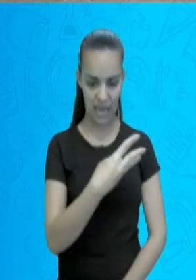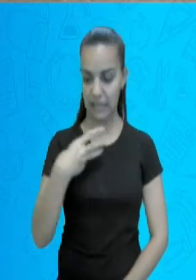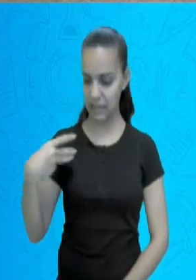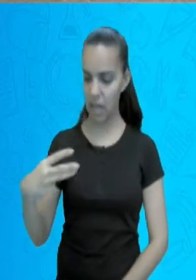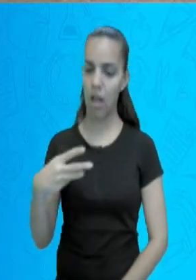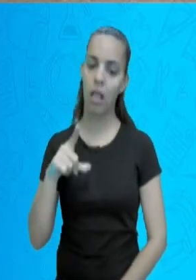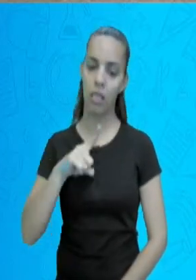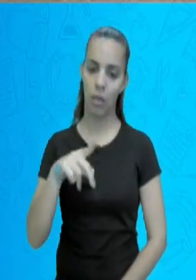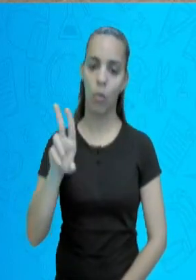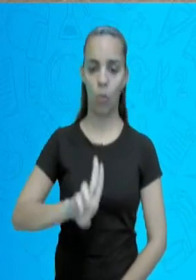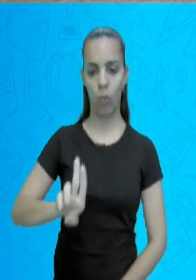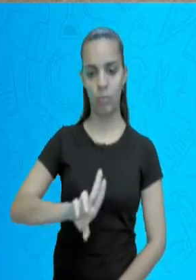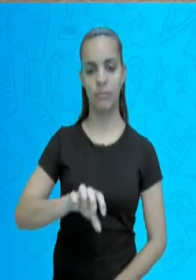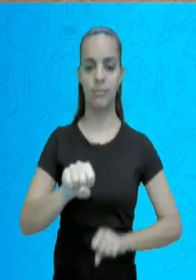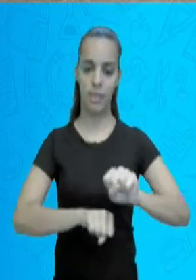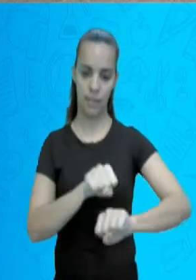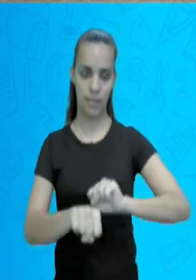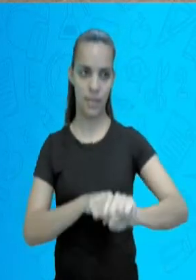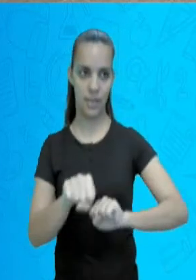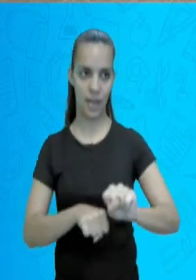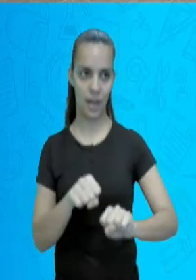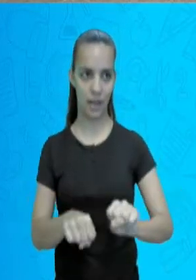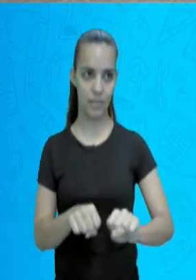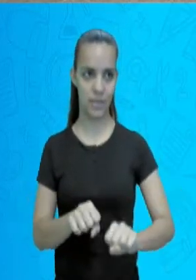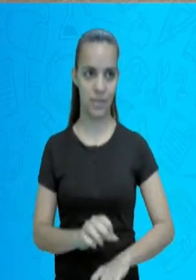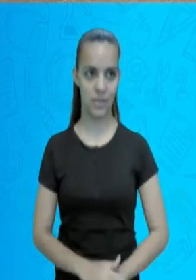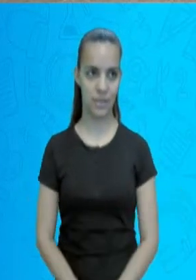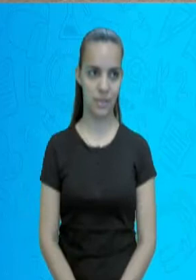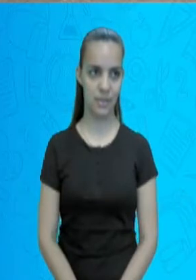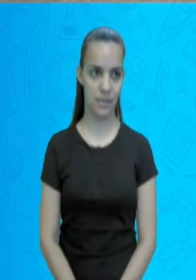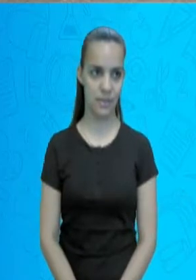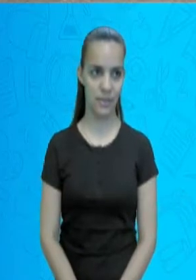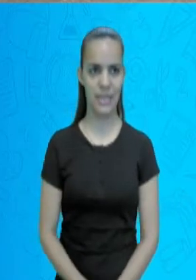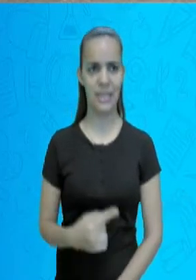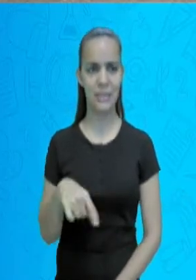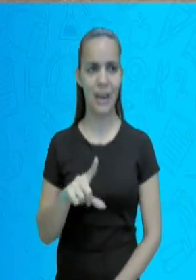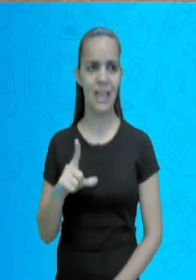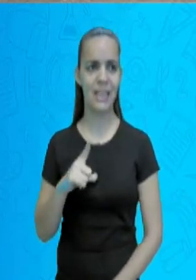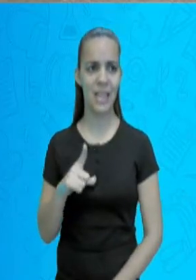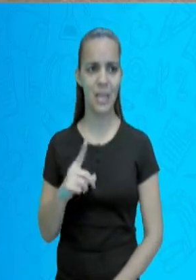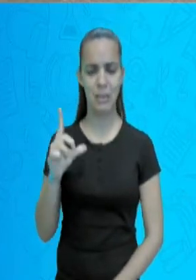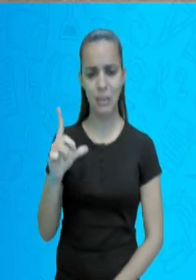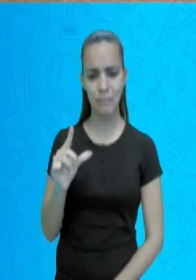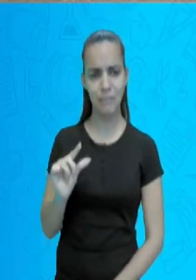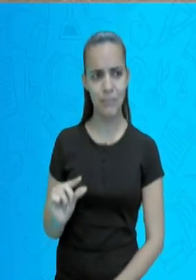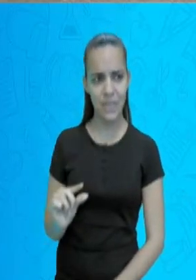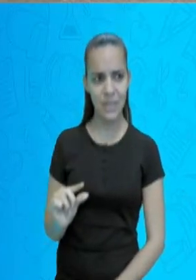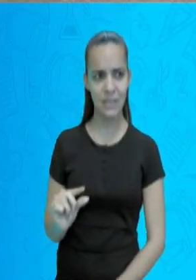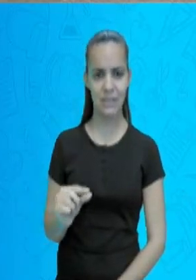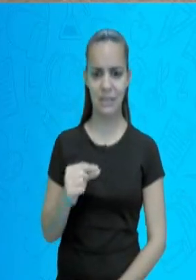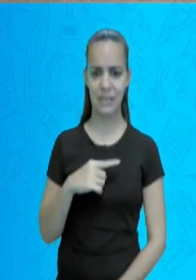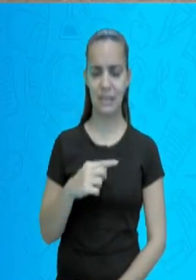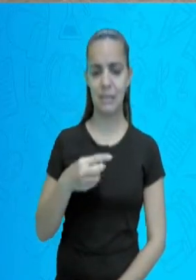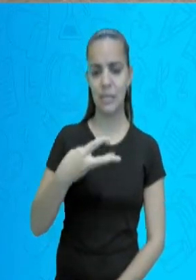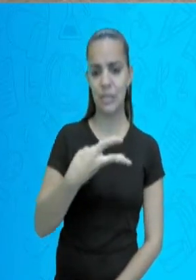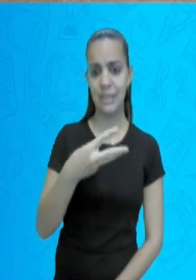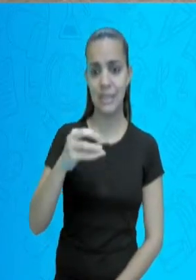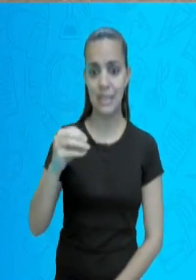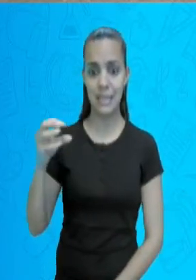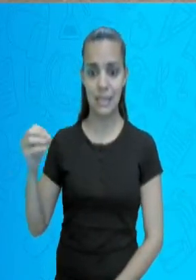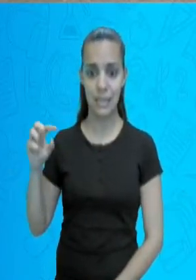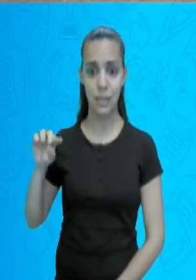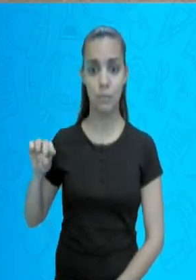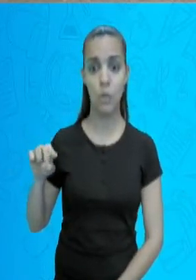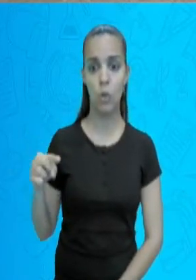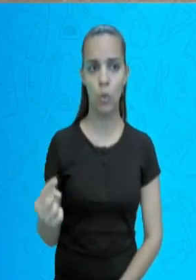China, lá na Ásia, temos 1 bilhão e 300 milhões de habitantes.